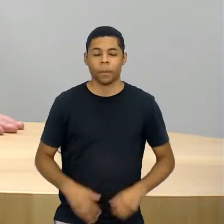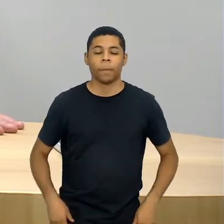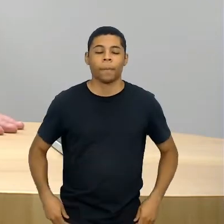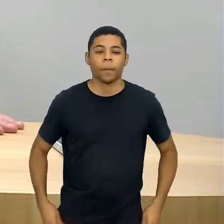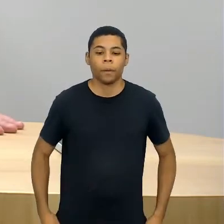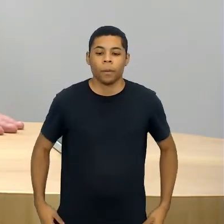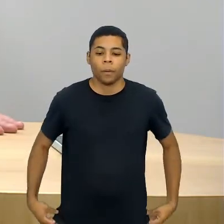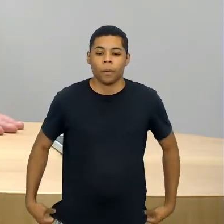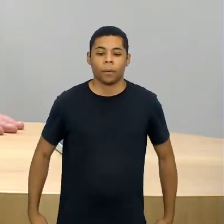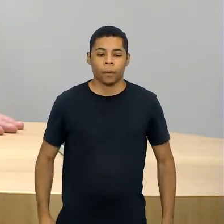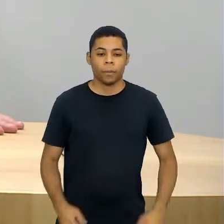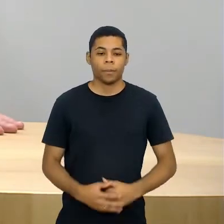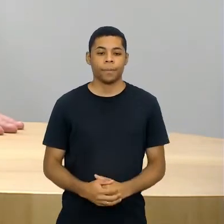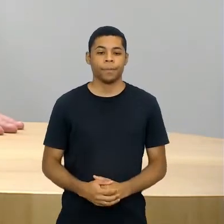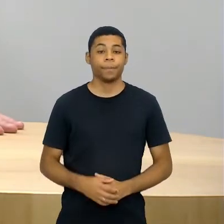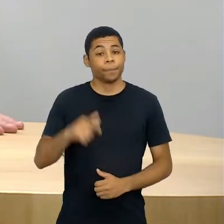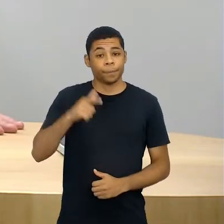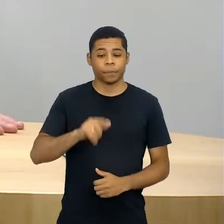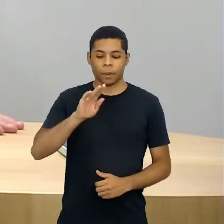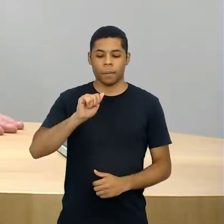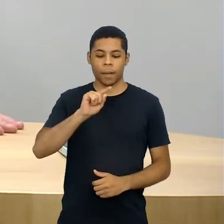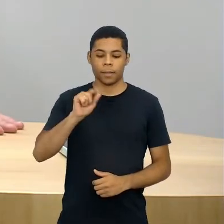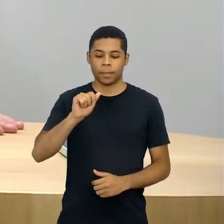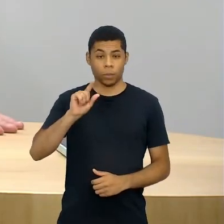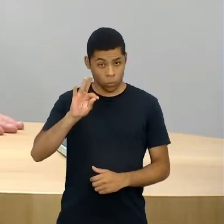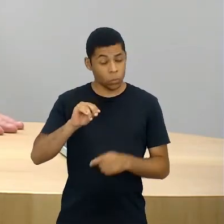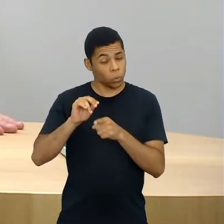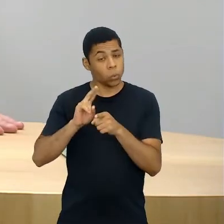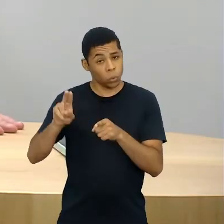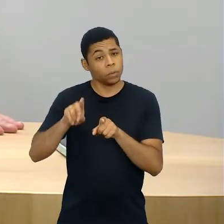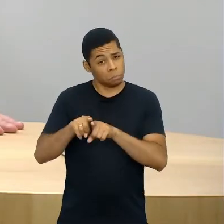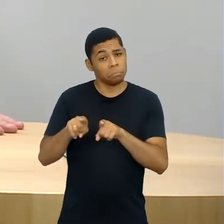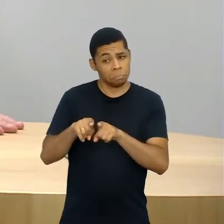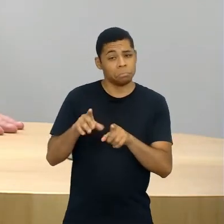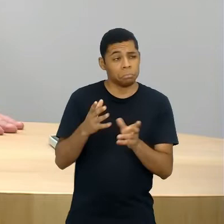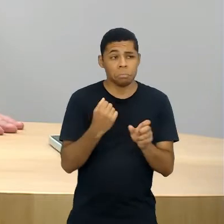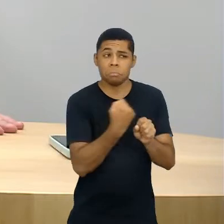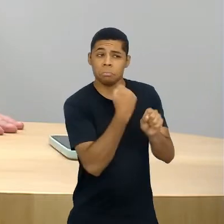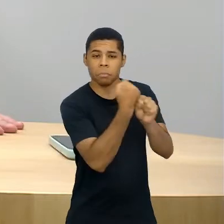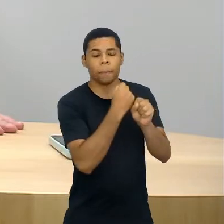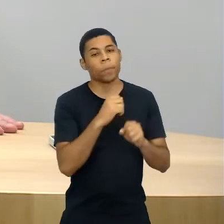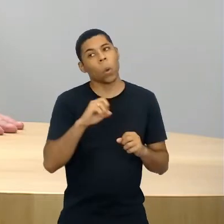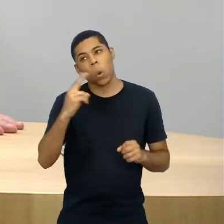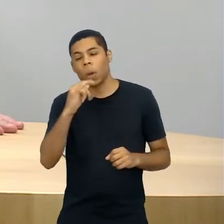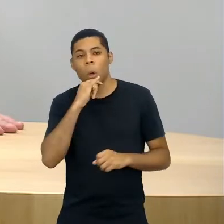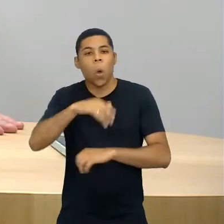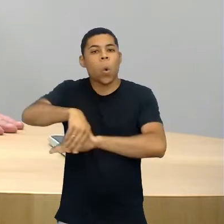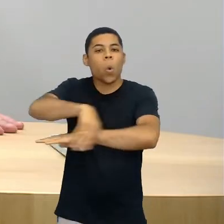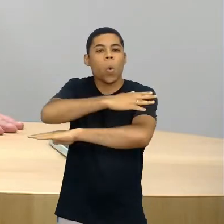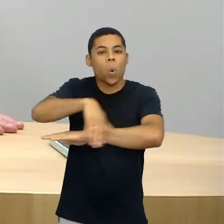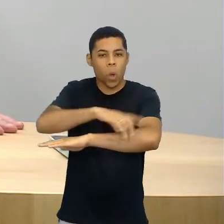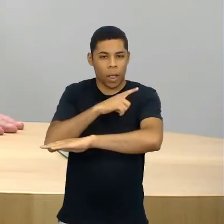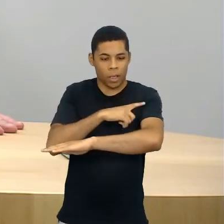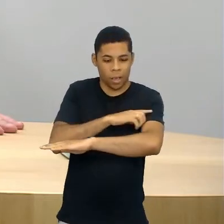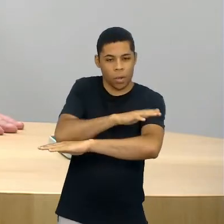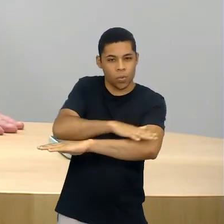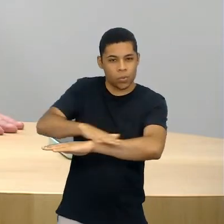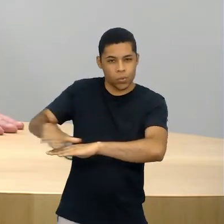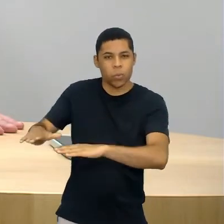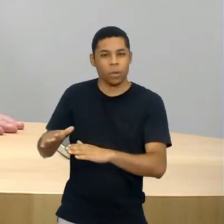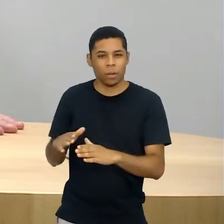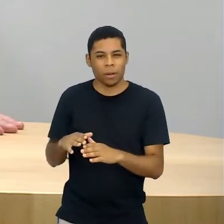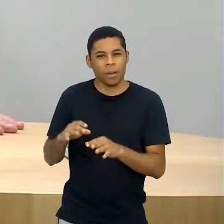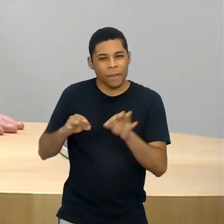O basalto, ele também é utilizado aí para construções, né? Até em asfaltamento de rua, né? Então, todo